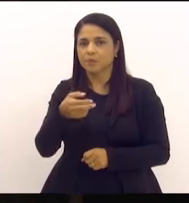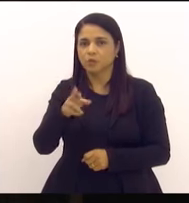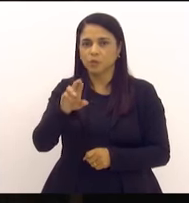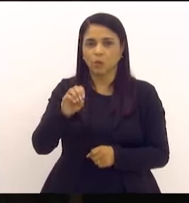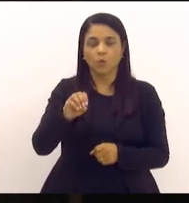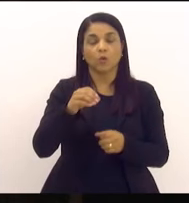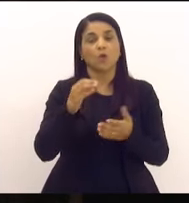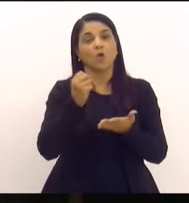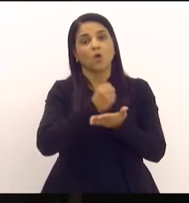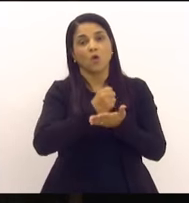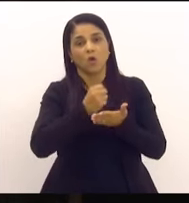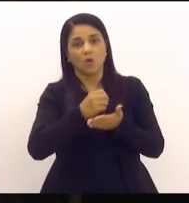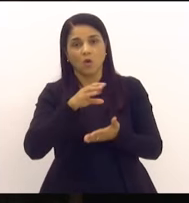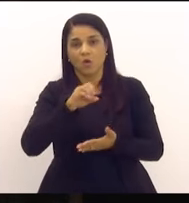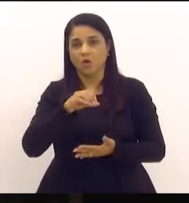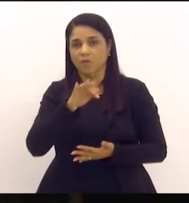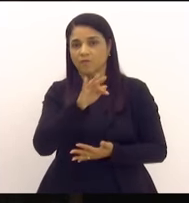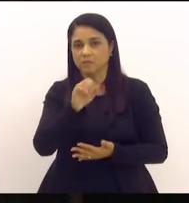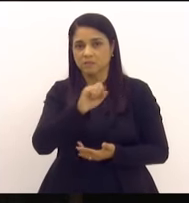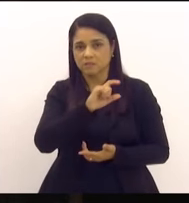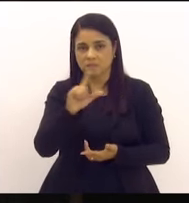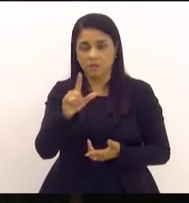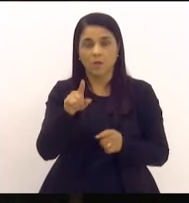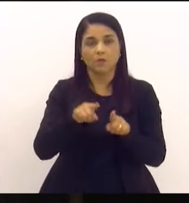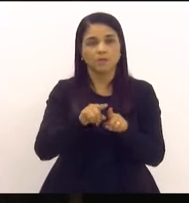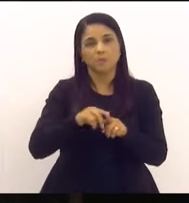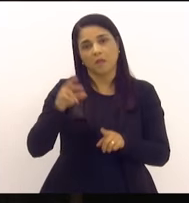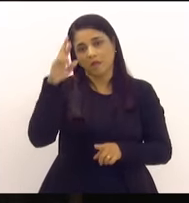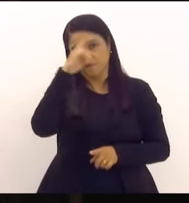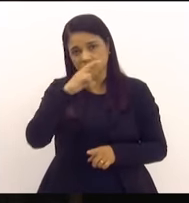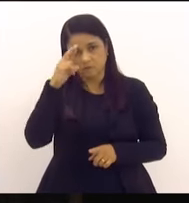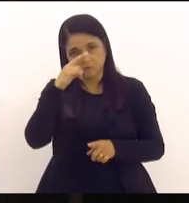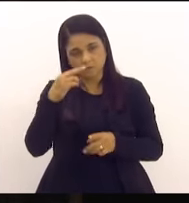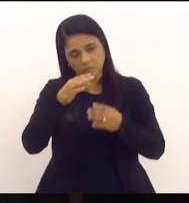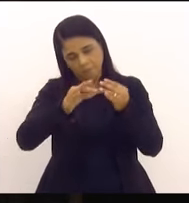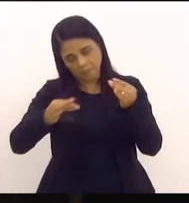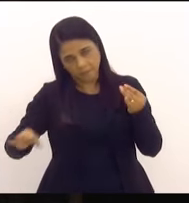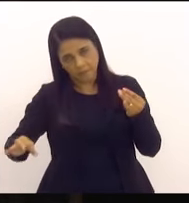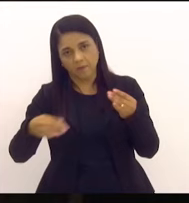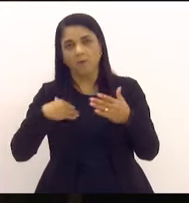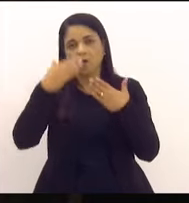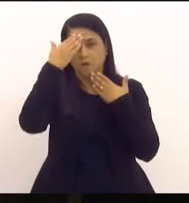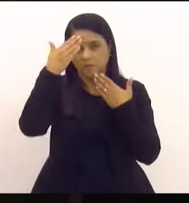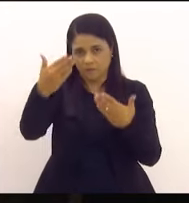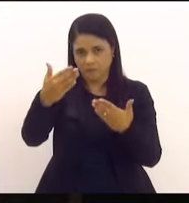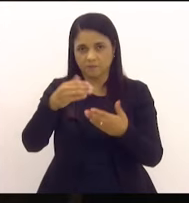como investigador e etc. Muito obrigado, senhor presidente.